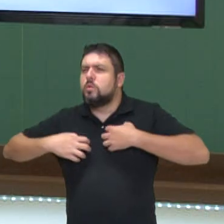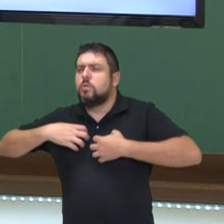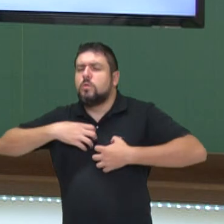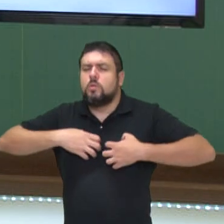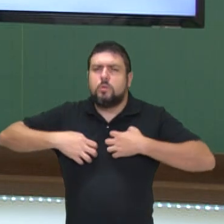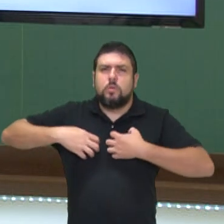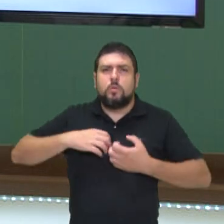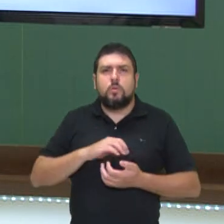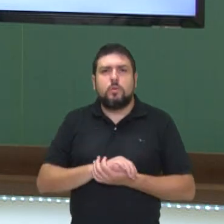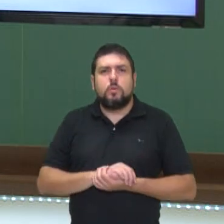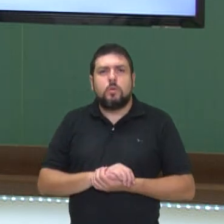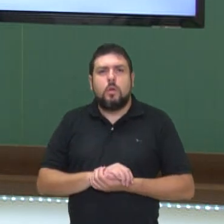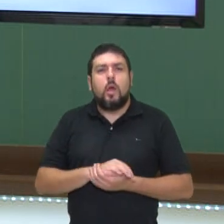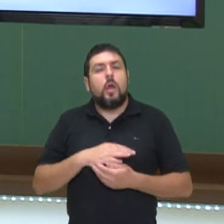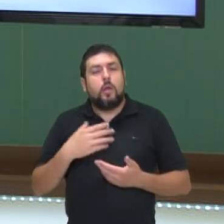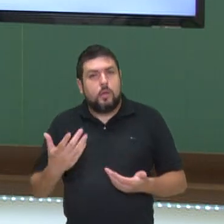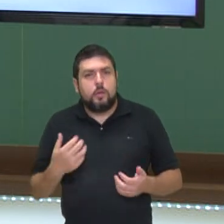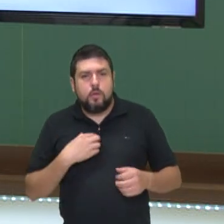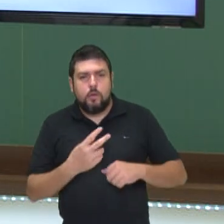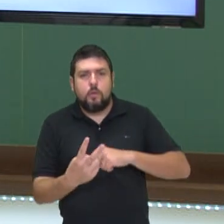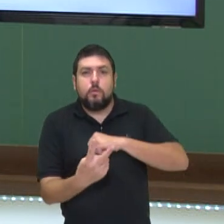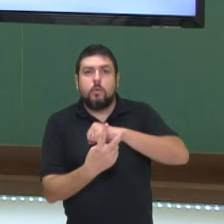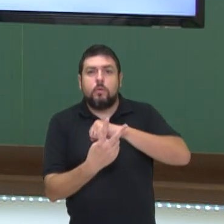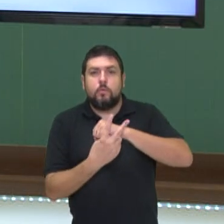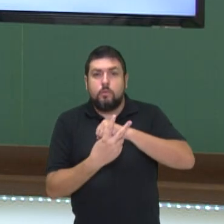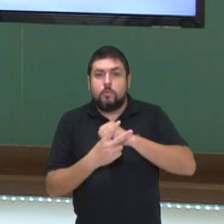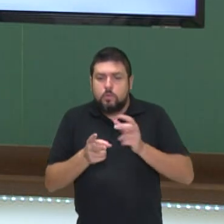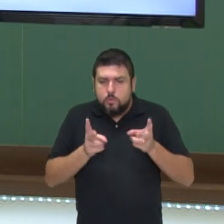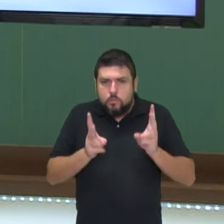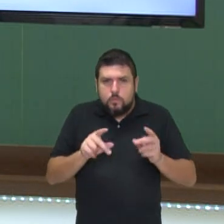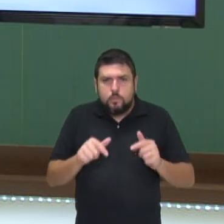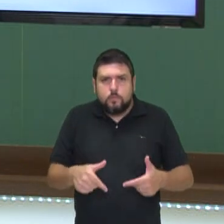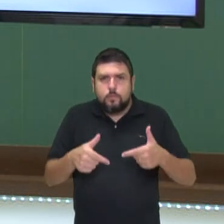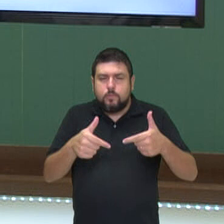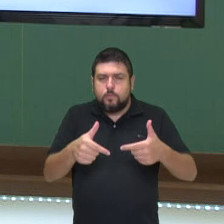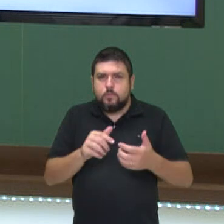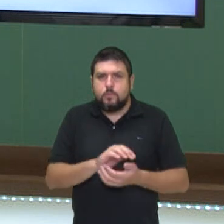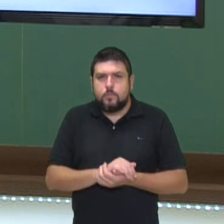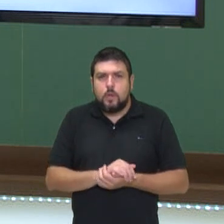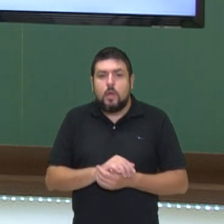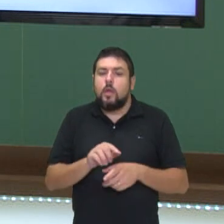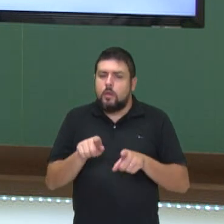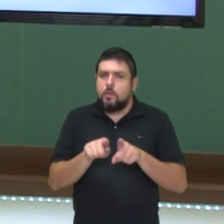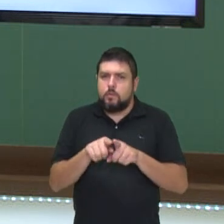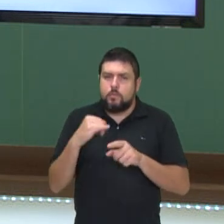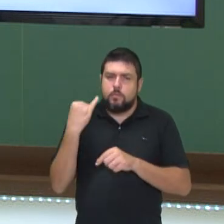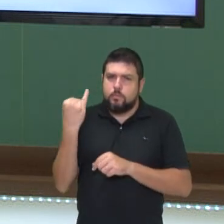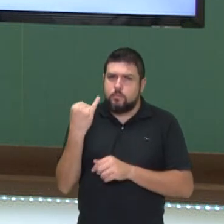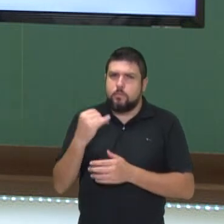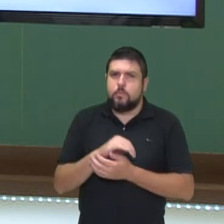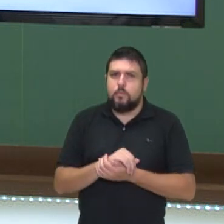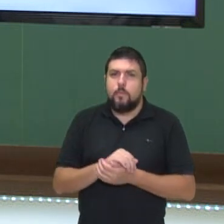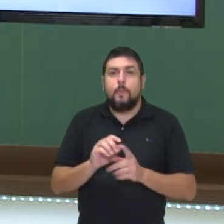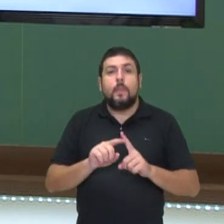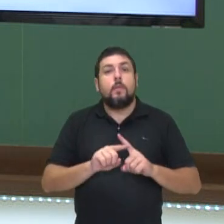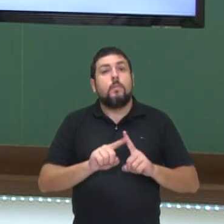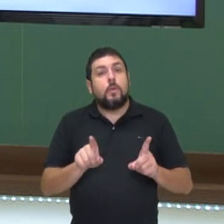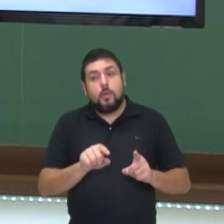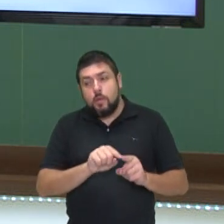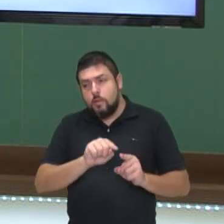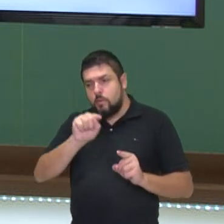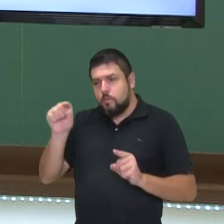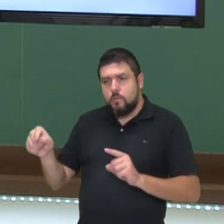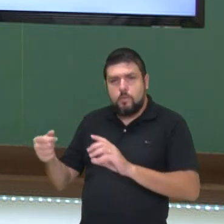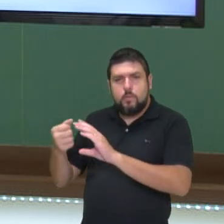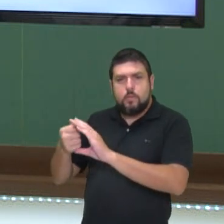como predicado, o verbo continua sendo nocional. Então, ele continua sendo o núcleo do predicado. Só que temos também uma característica,